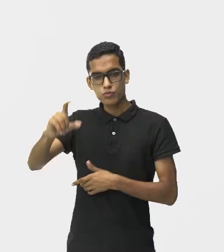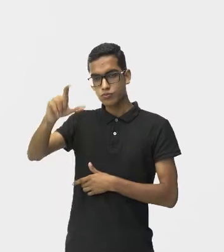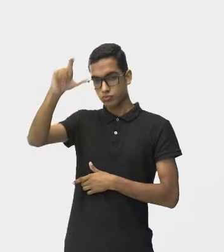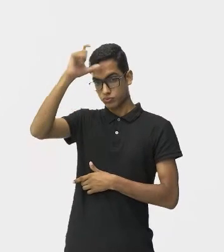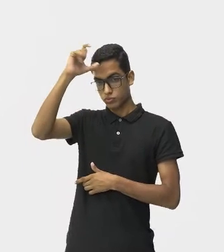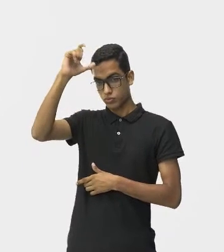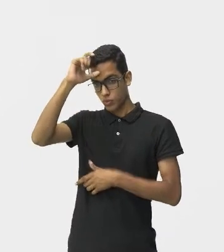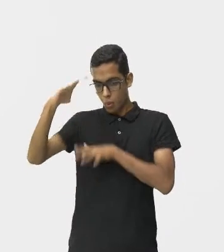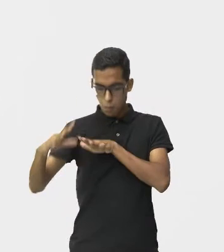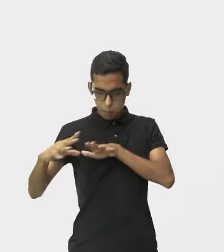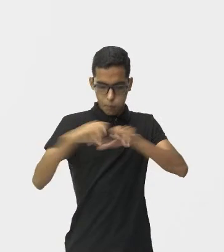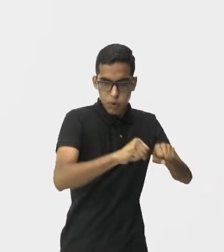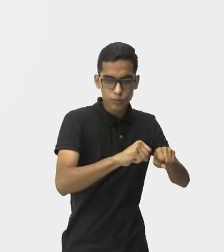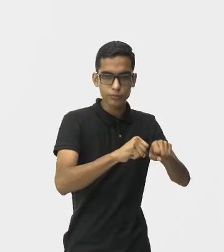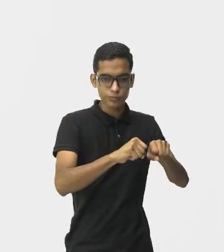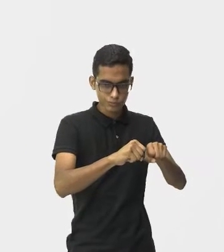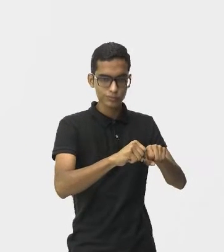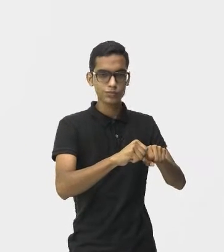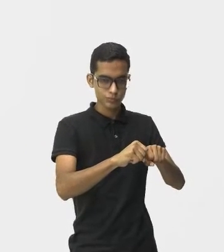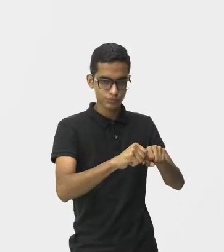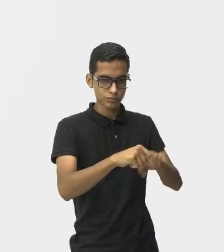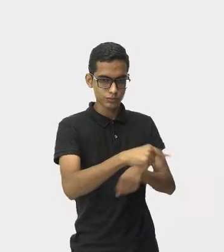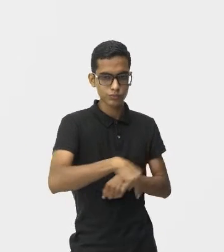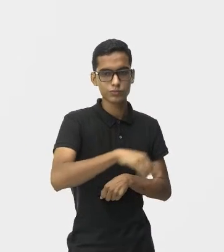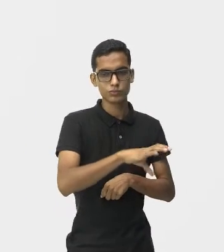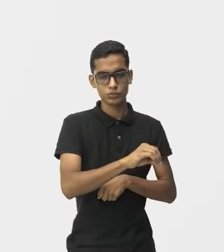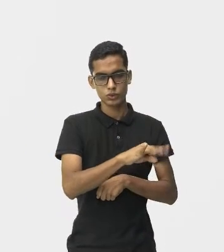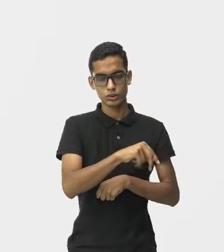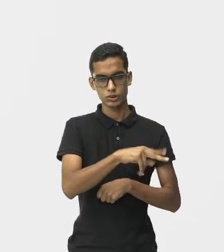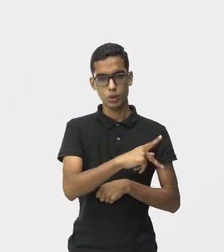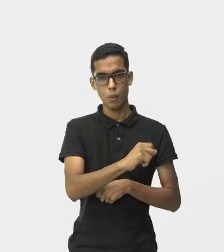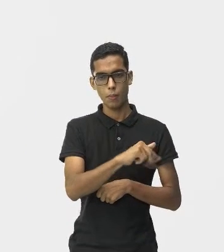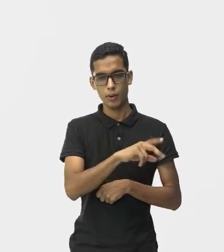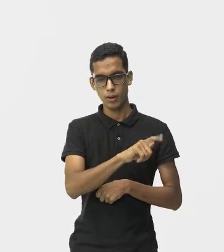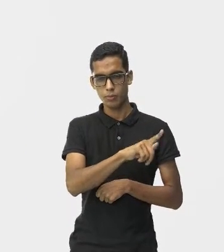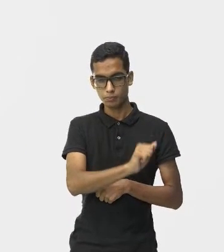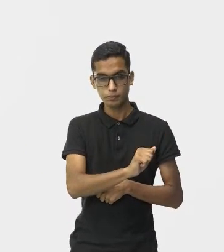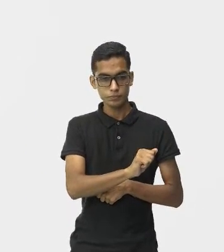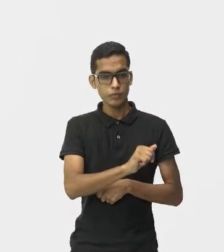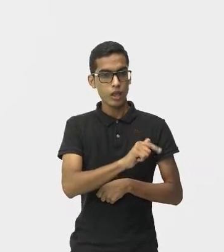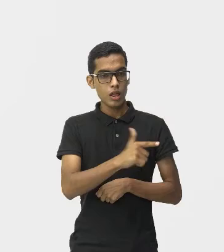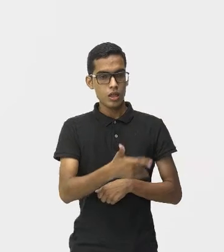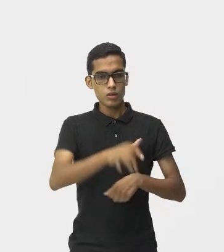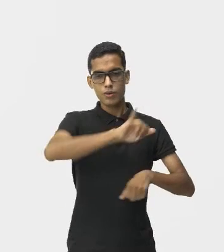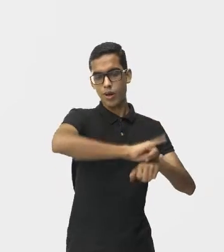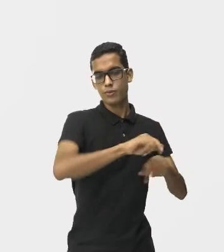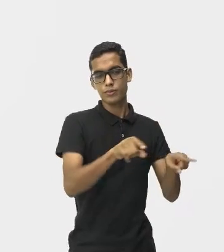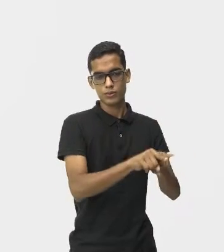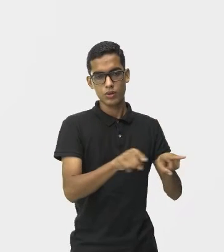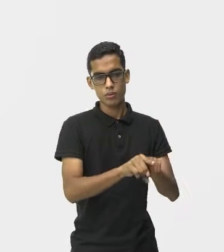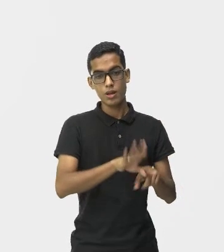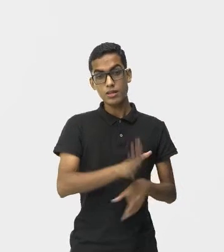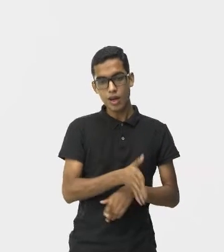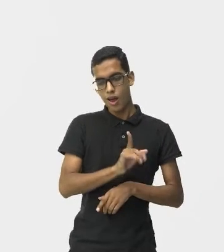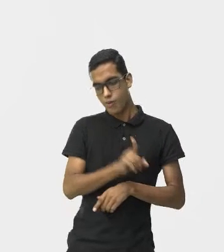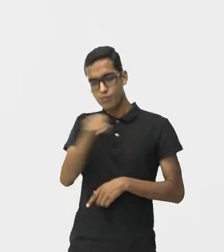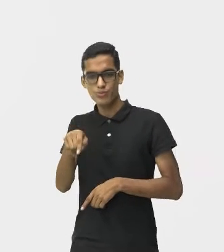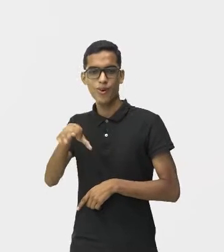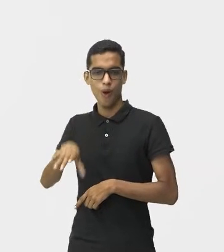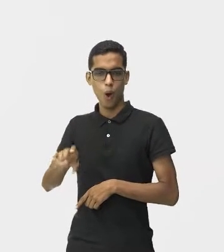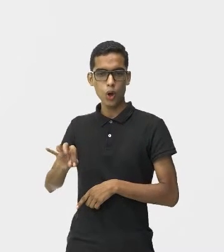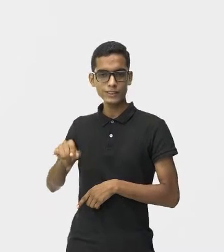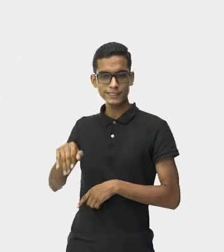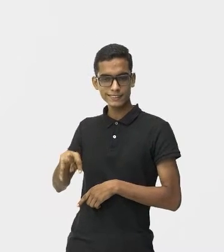não conseguiu resistir à pressão dos bárbaros, que nessa época já haviam conseguido romper suas fronteiras entre o